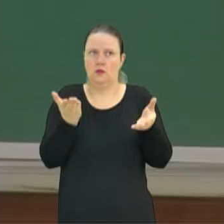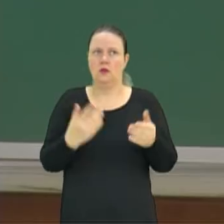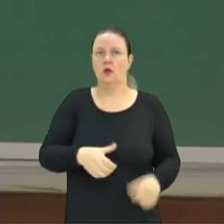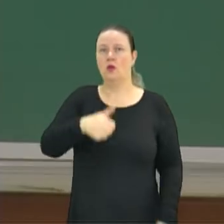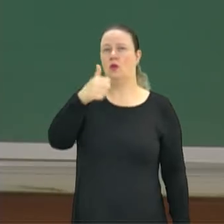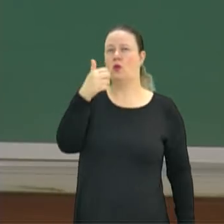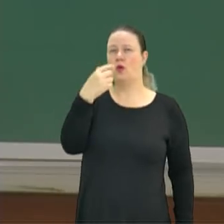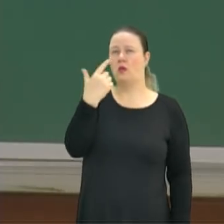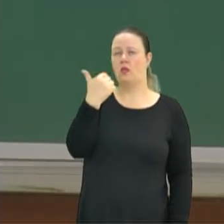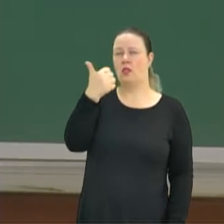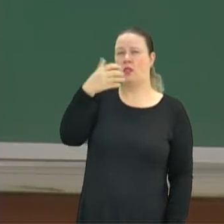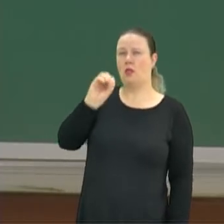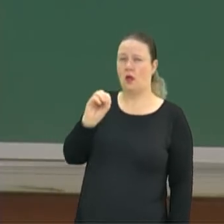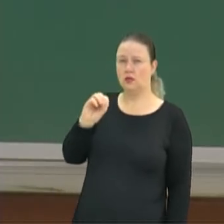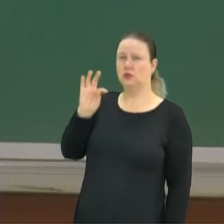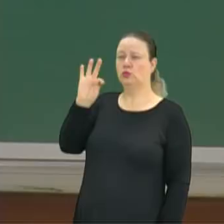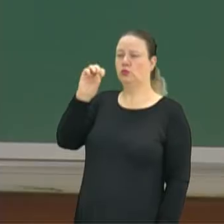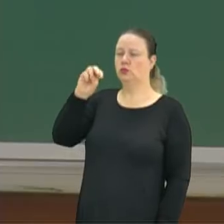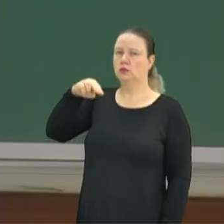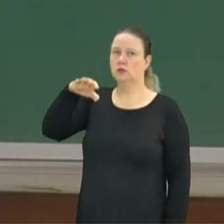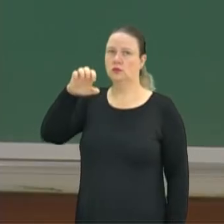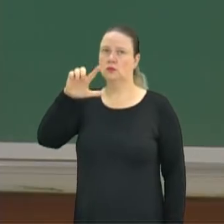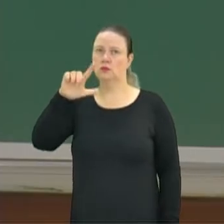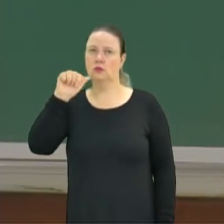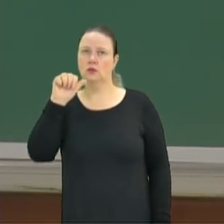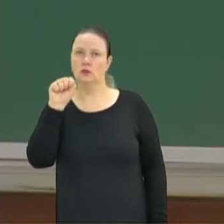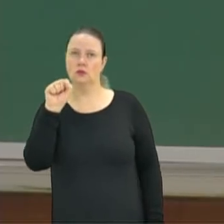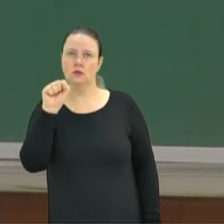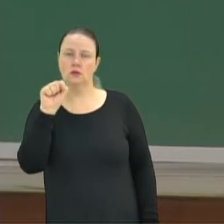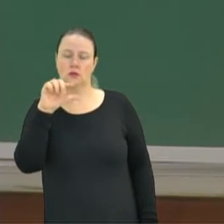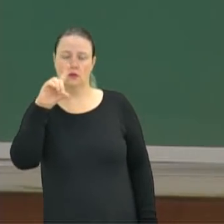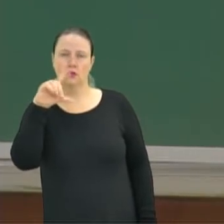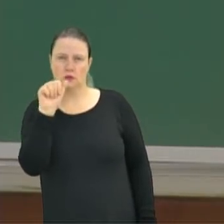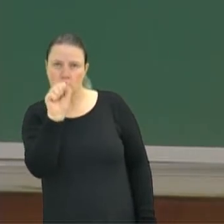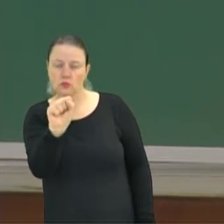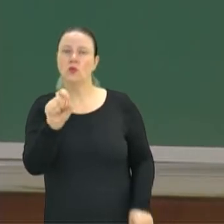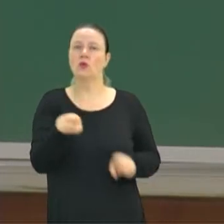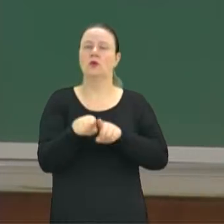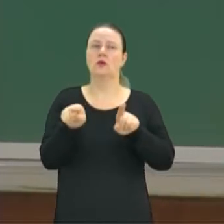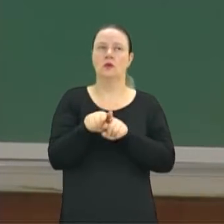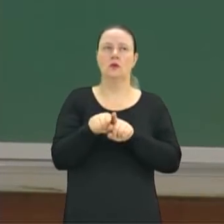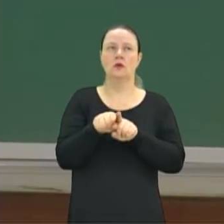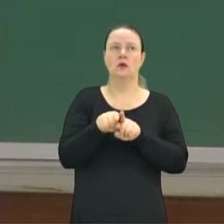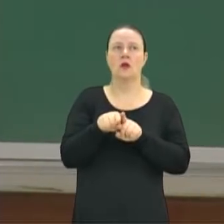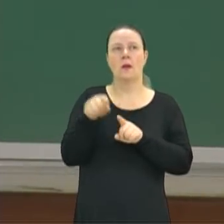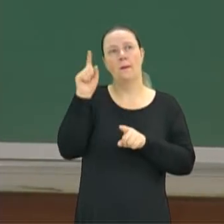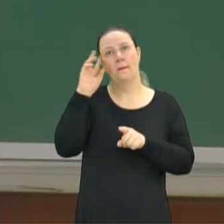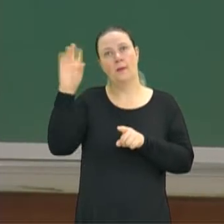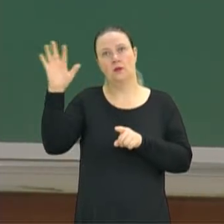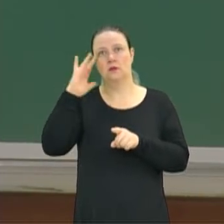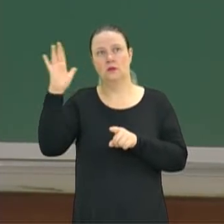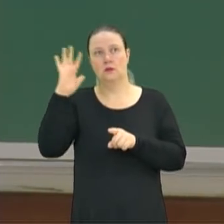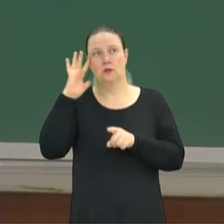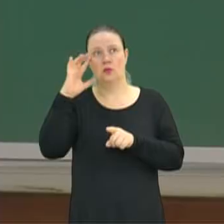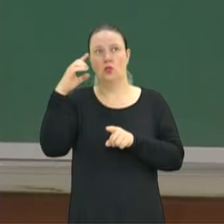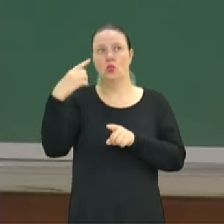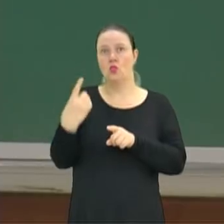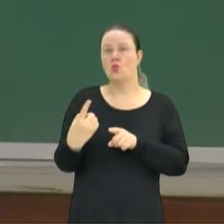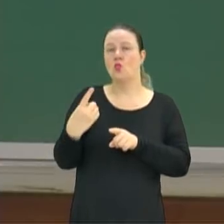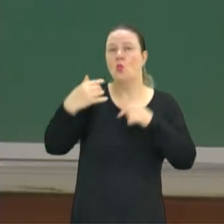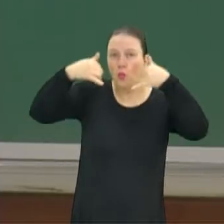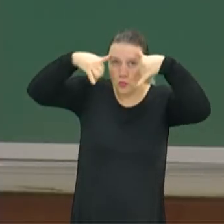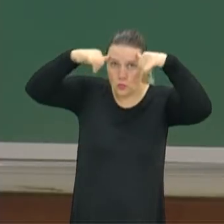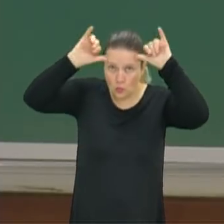inseto, por exemplo, que foram comidos por 70 quilos. Na verdade, aqui seria mais, vamos pensar no boi, né? 1 tonelada de boi comendo